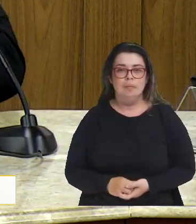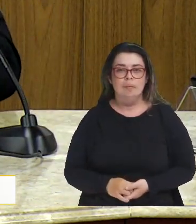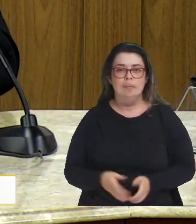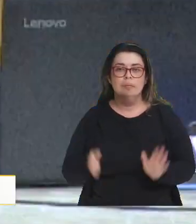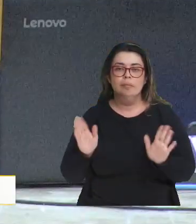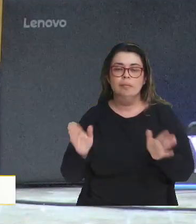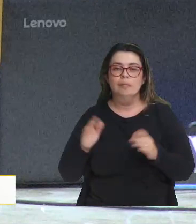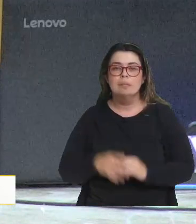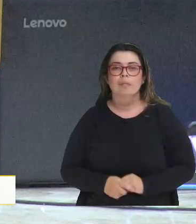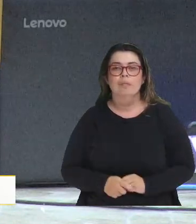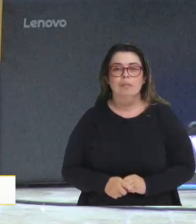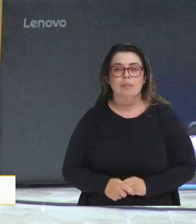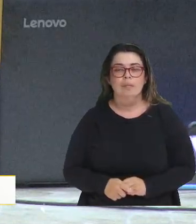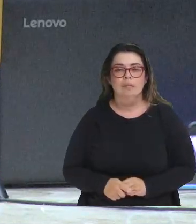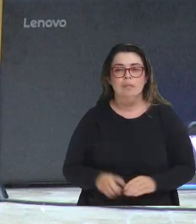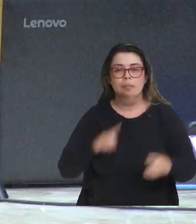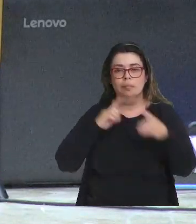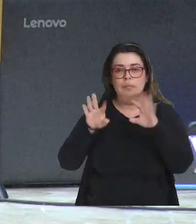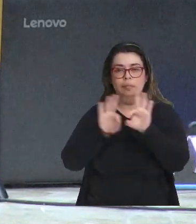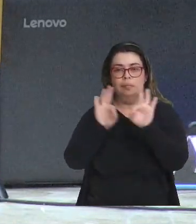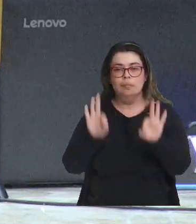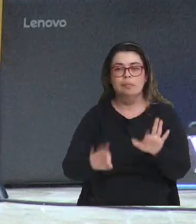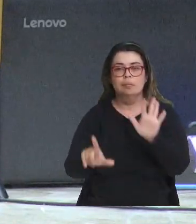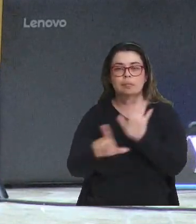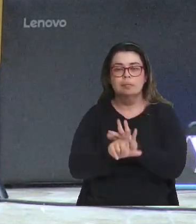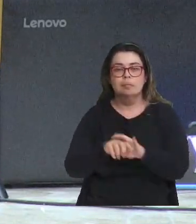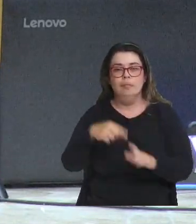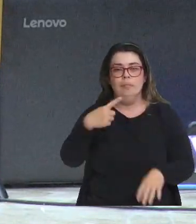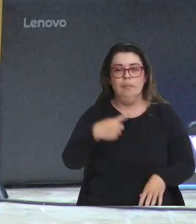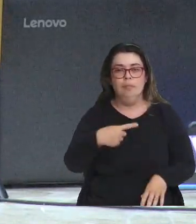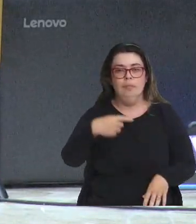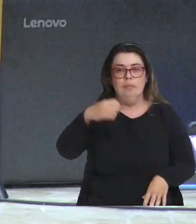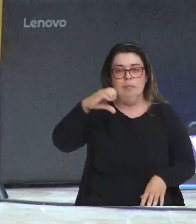Passaremos agora à discussão do projeto de lei